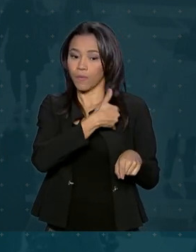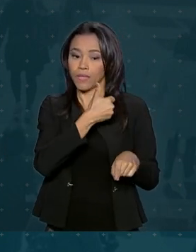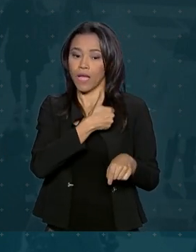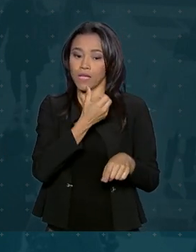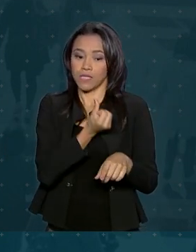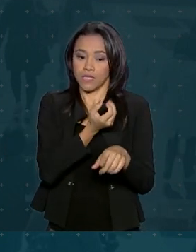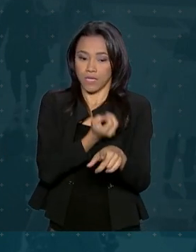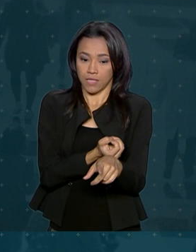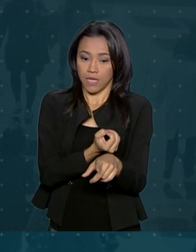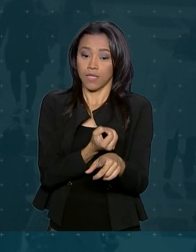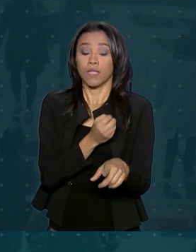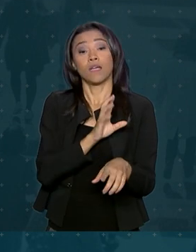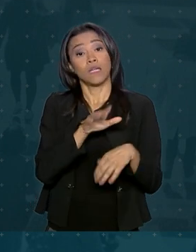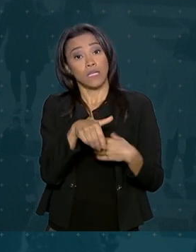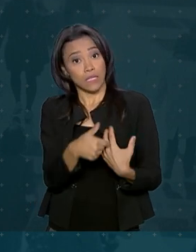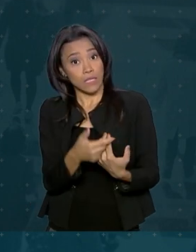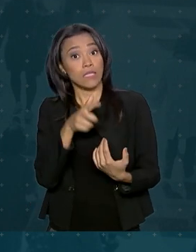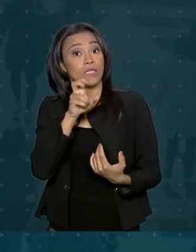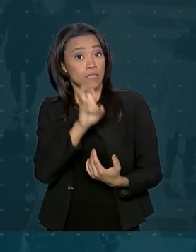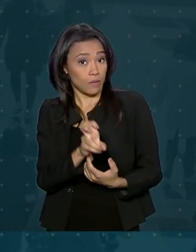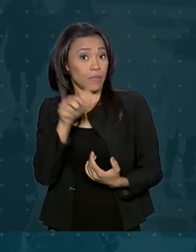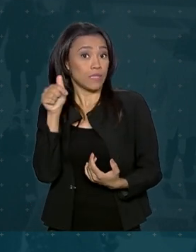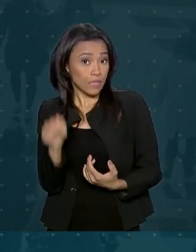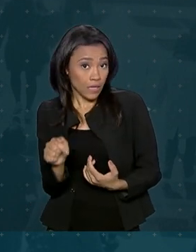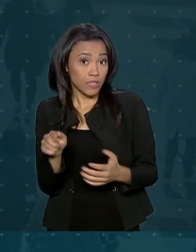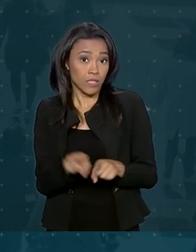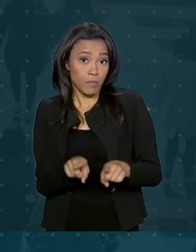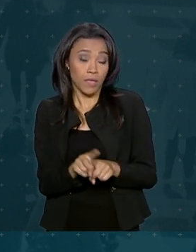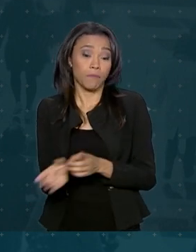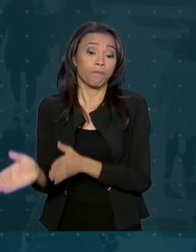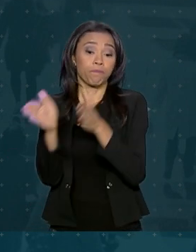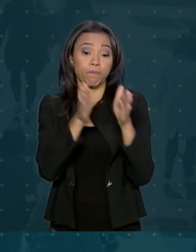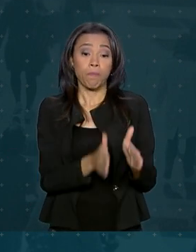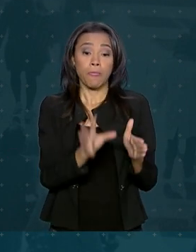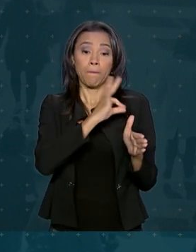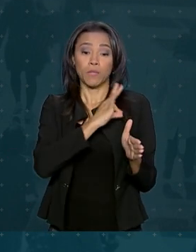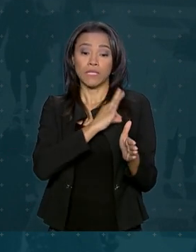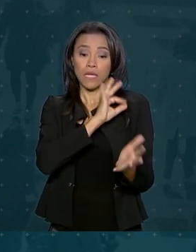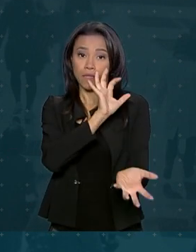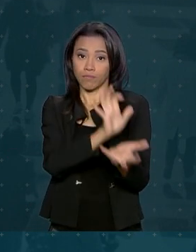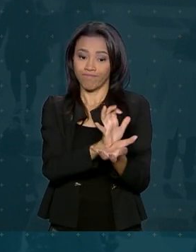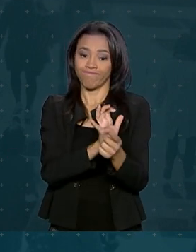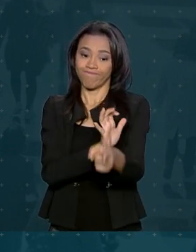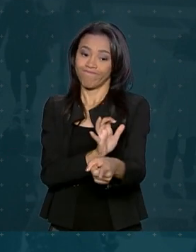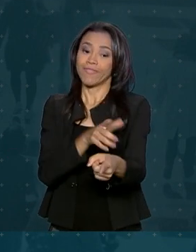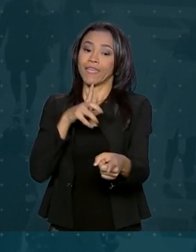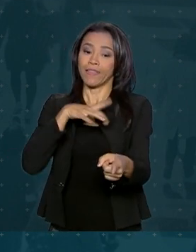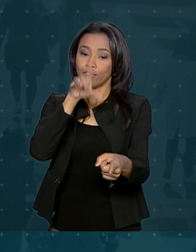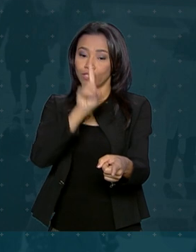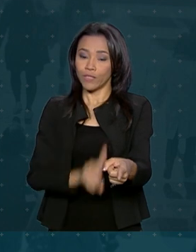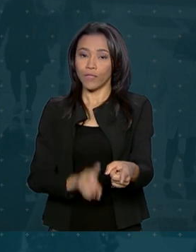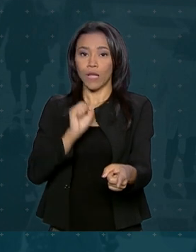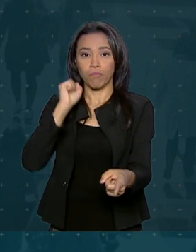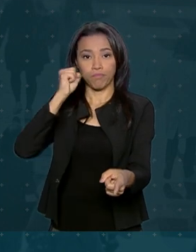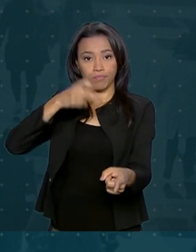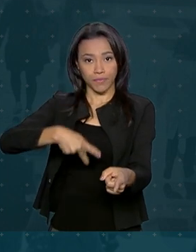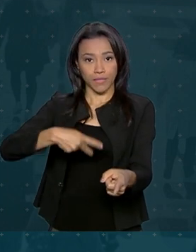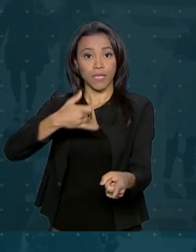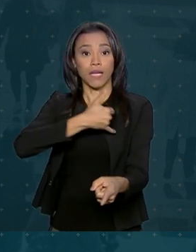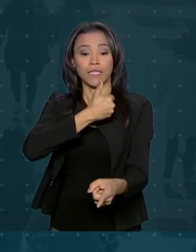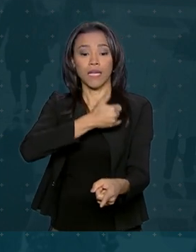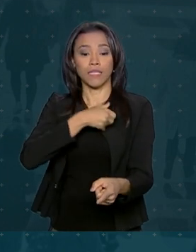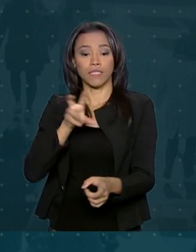anos e 57 anos respectivamente e para os policiais que passam a ter direito à aposentadoria aos